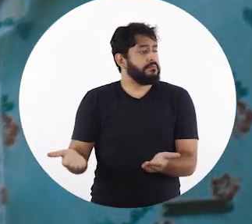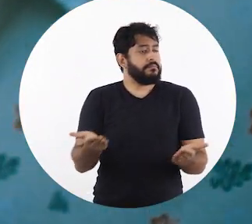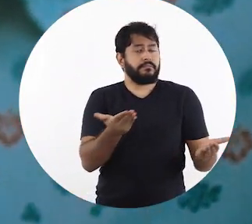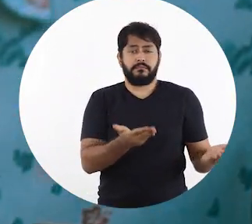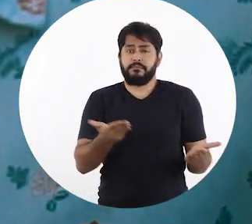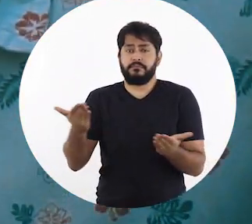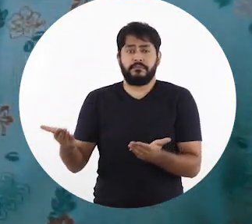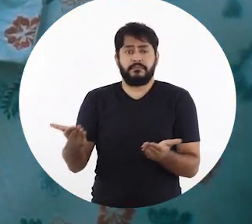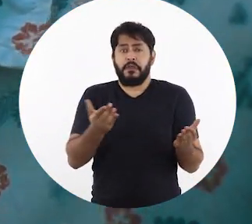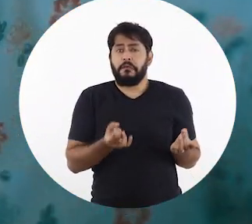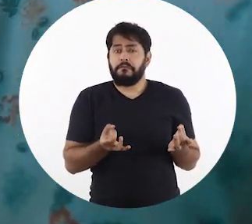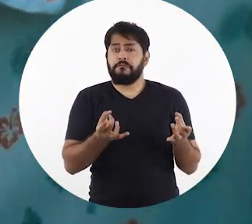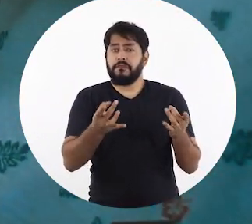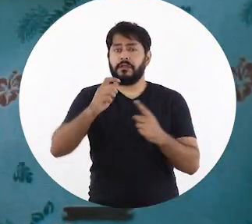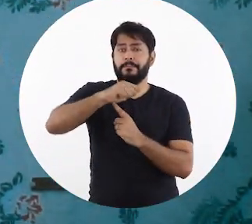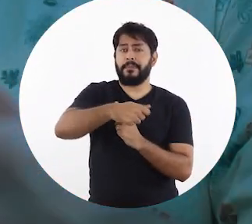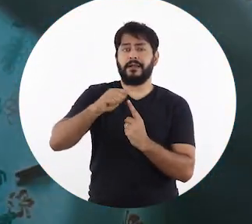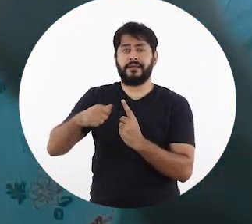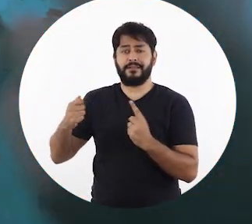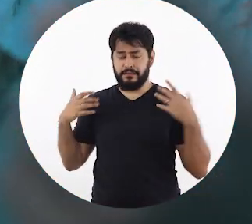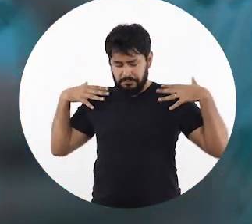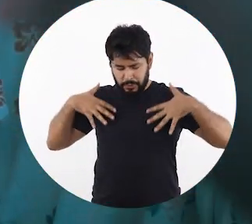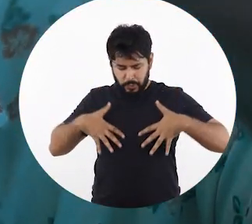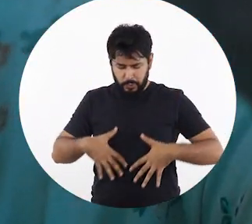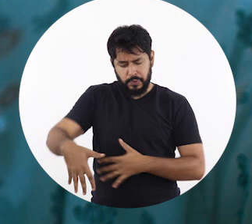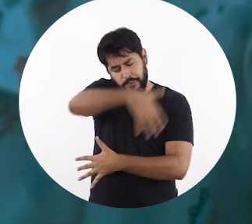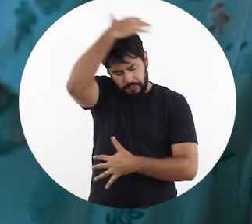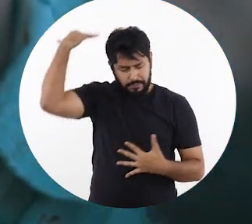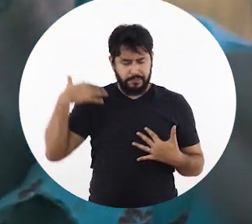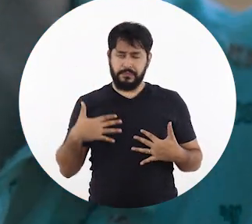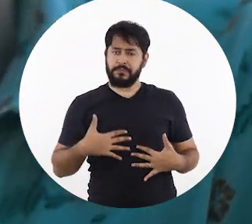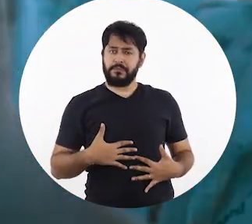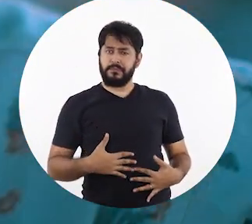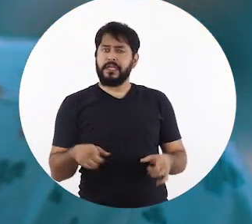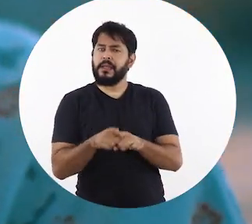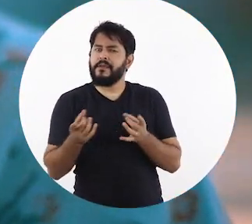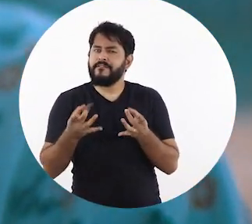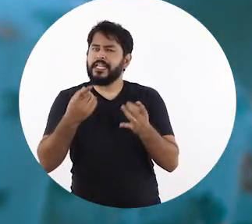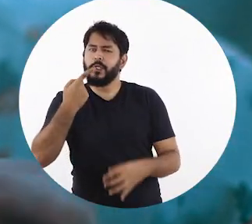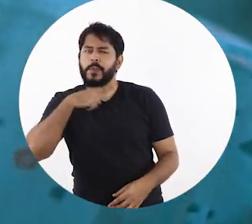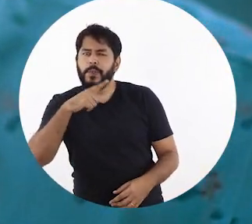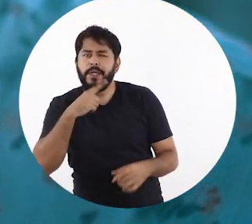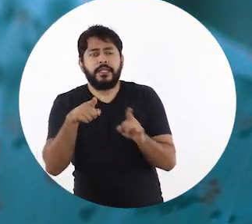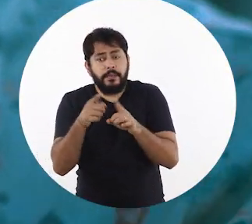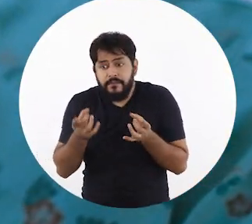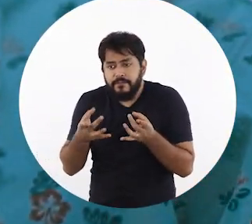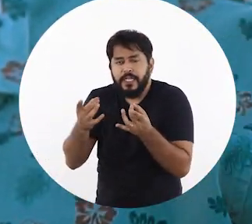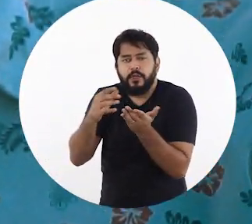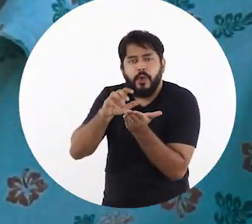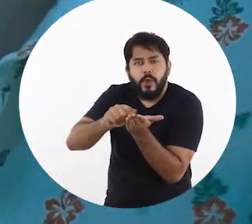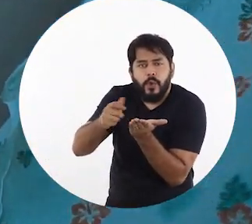costa. E o vendedor de roletes de cana e o de amendoim, que se chamava Mindubim, e não era torrado, era